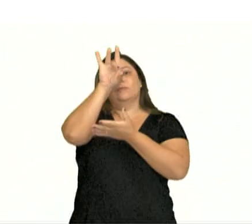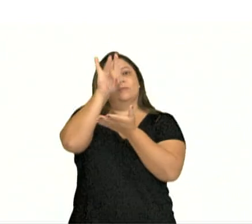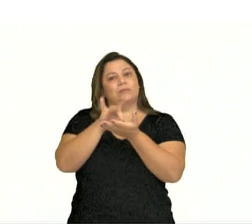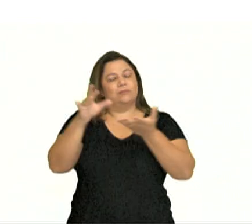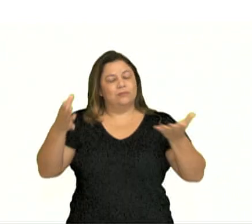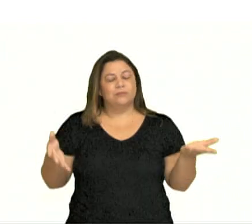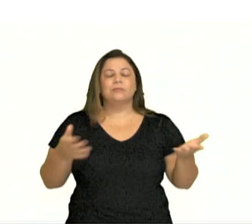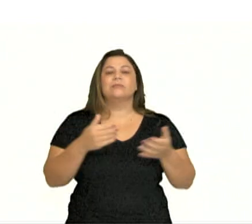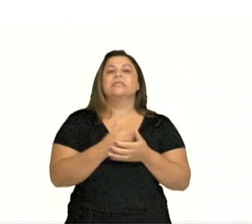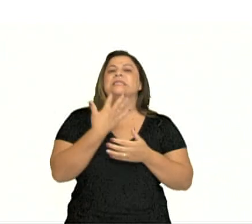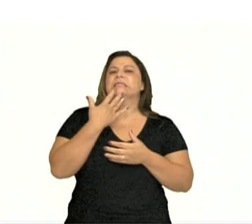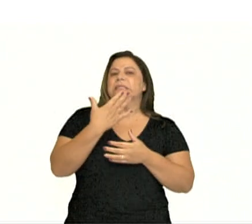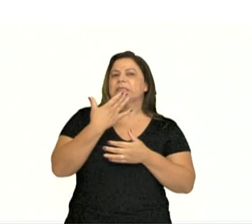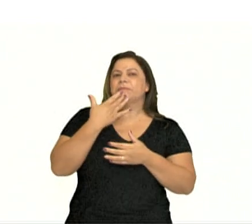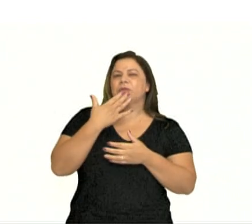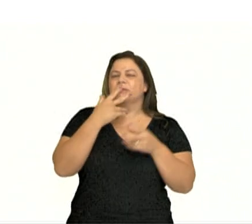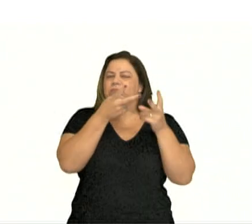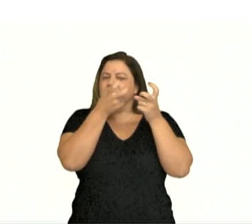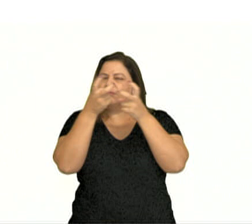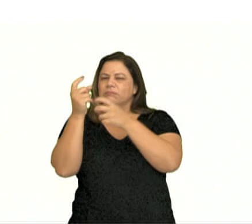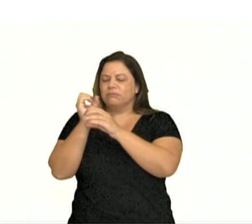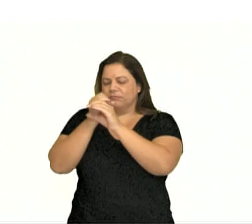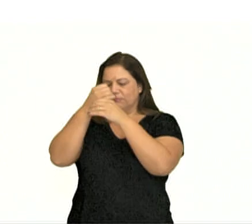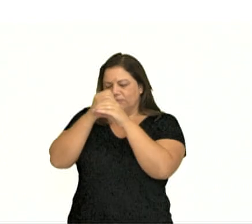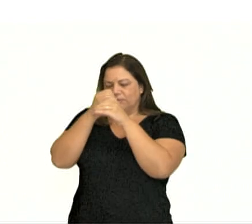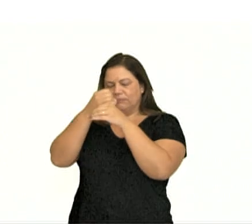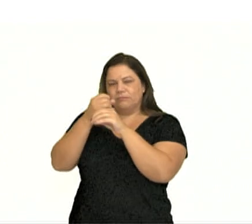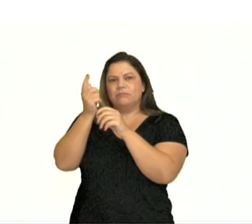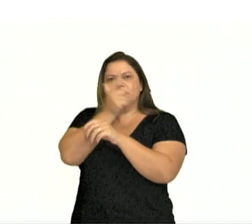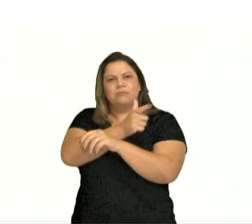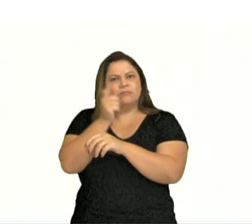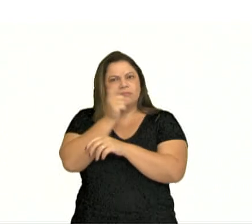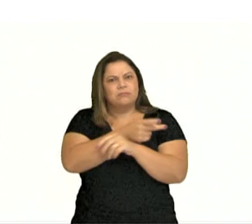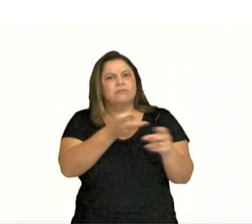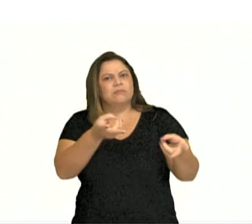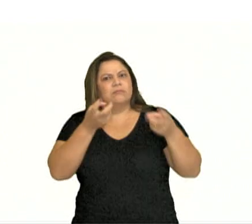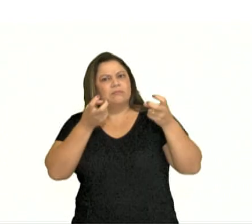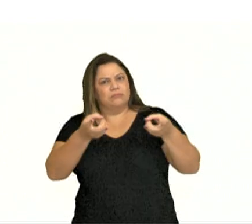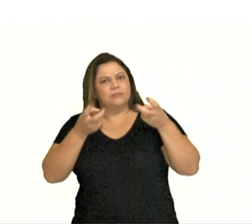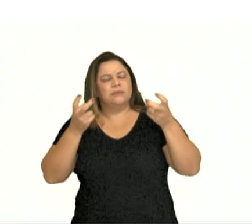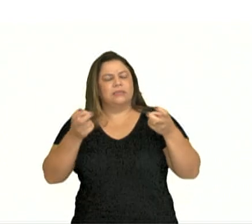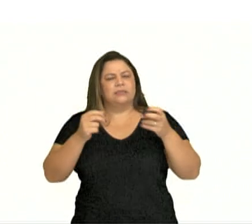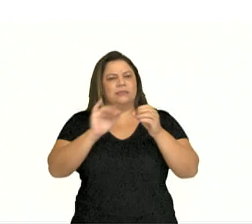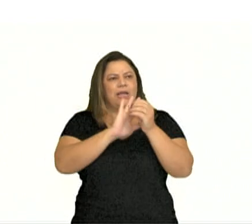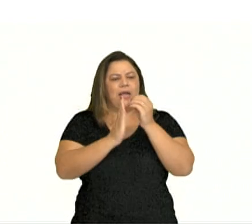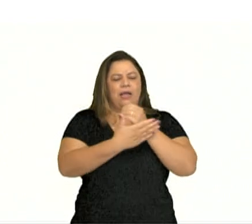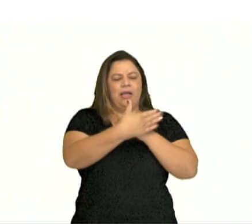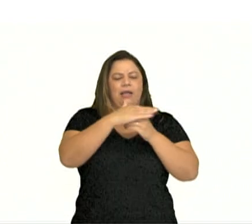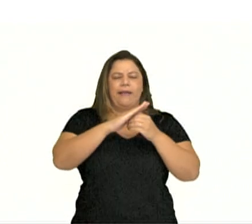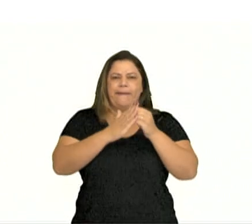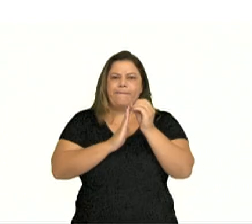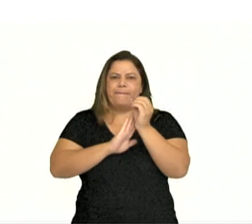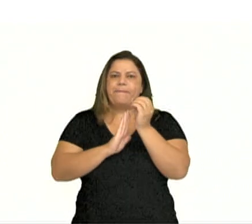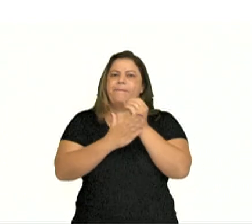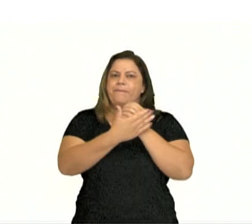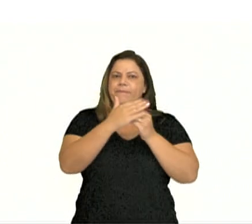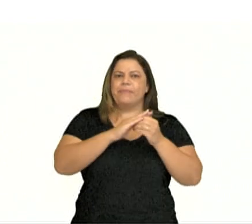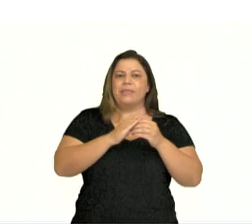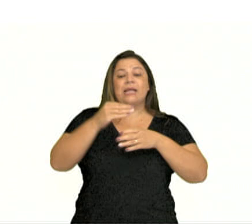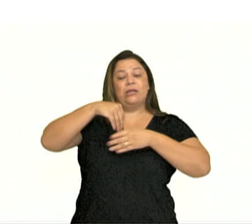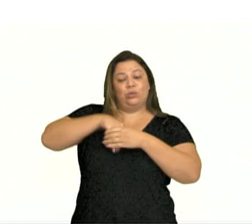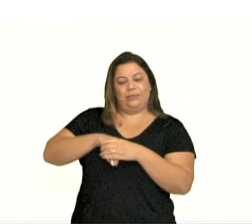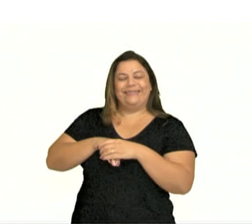uma coloração para observar no microscópio e a gente consegue perceber a parte externa da célula da parte